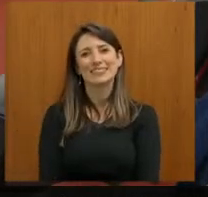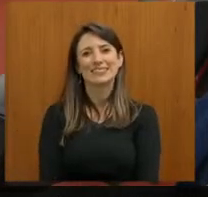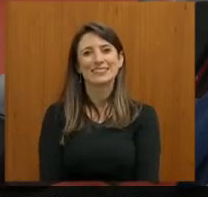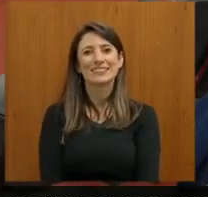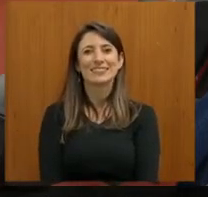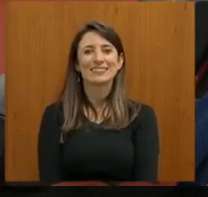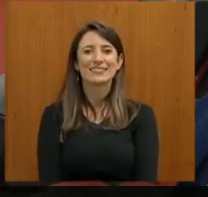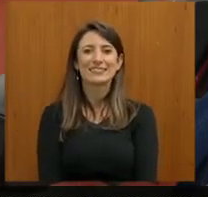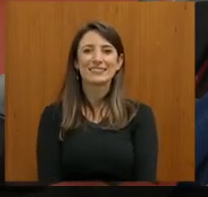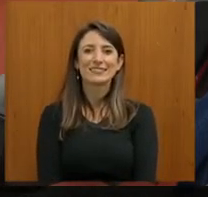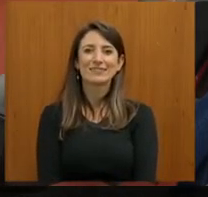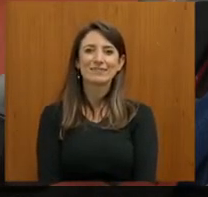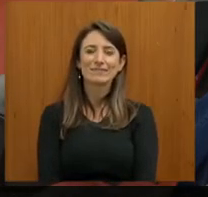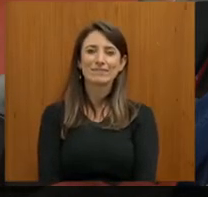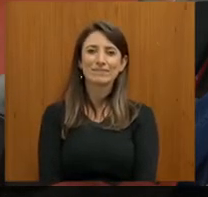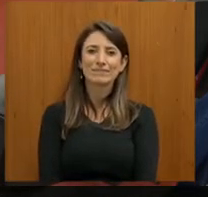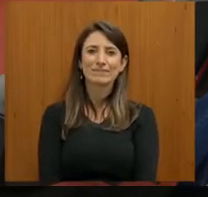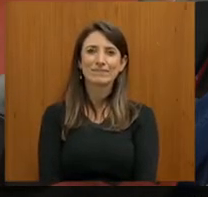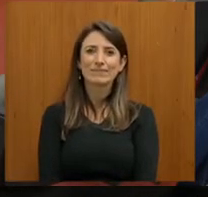e